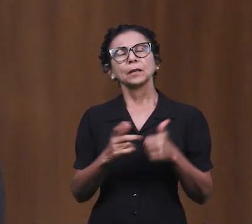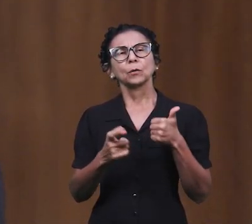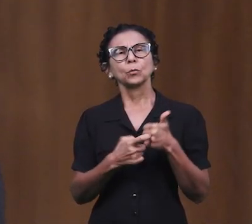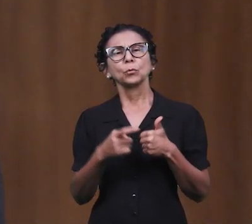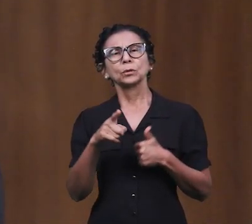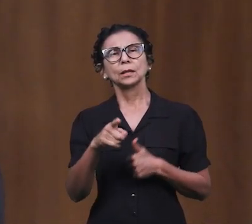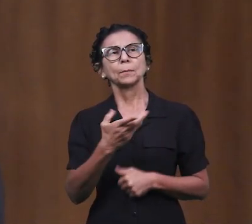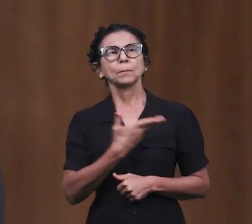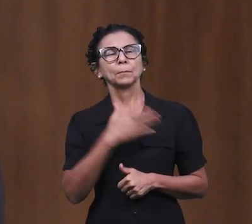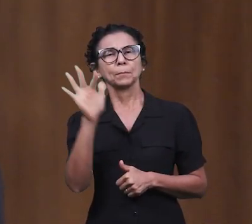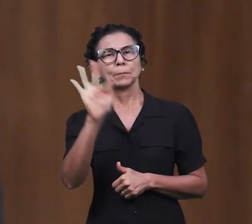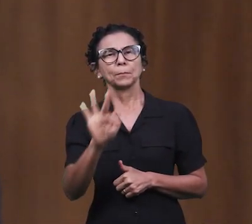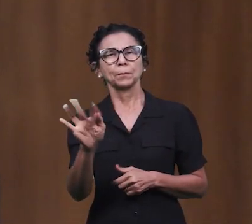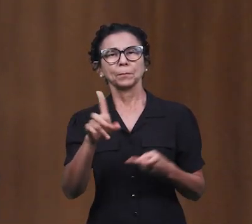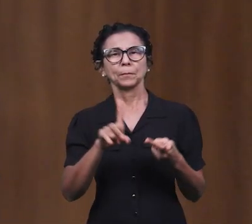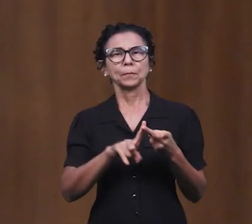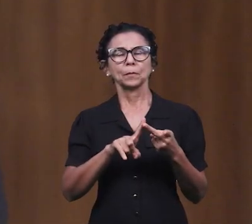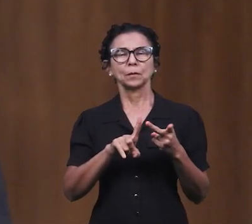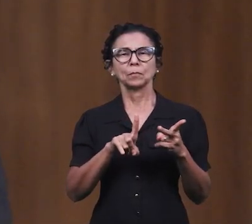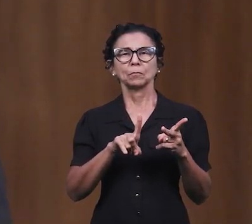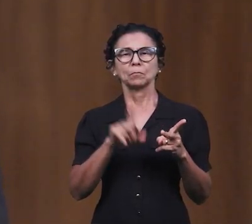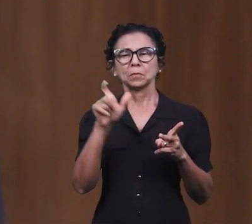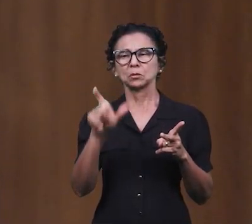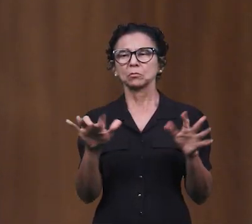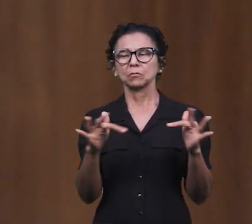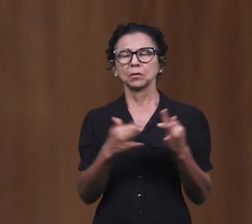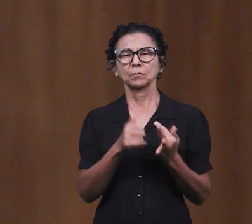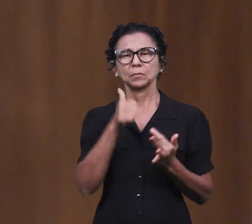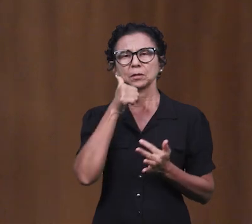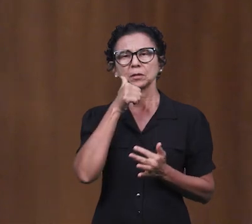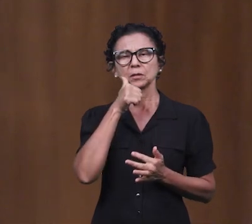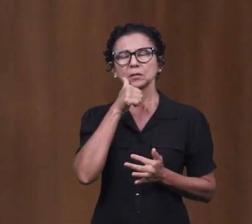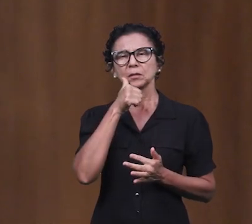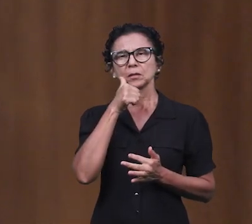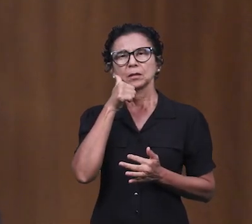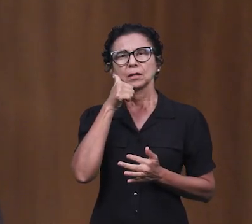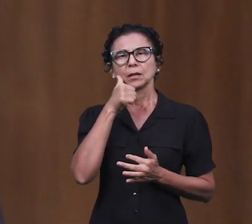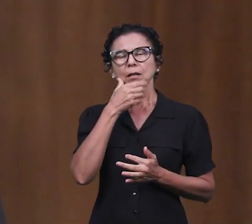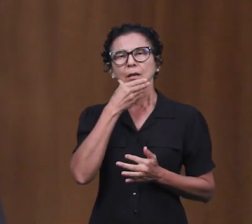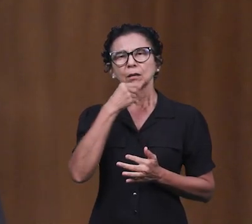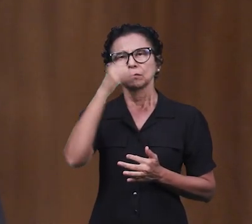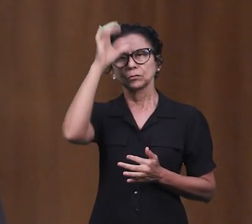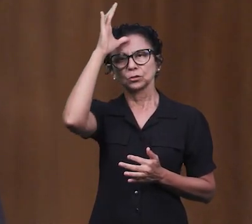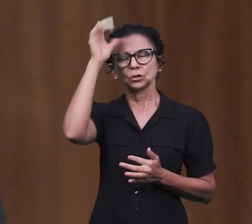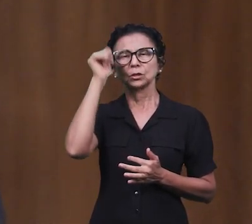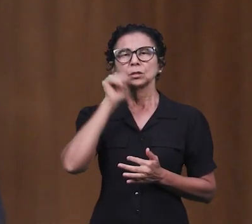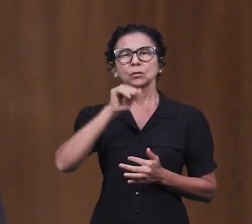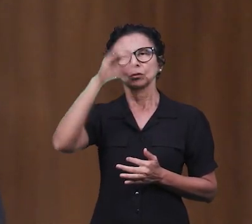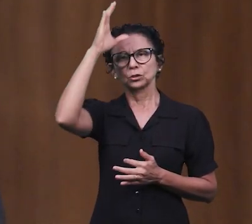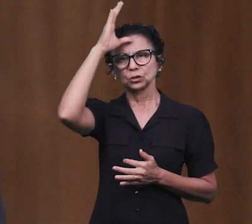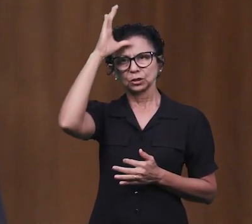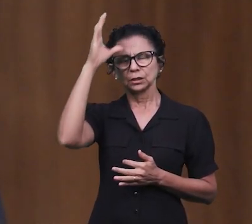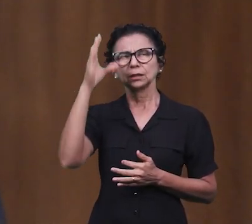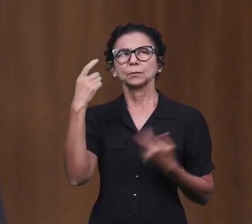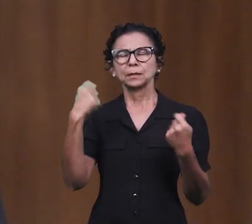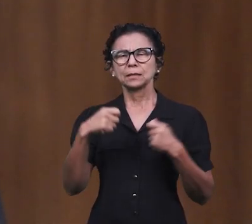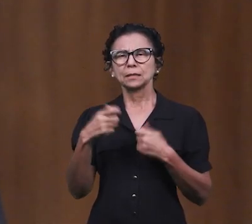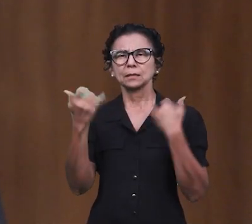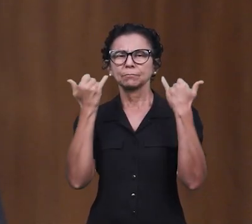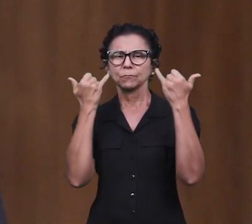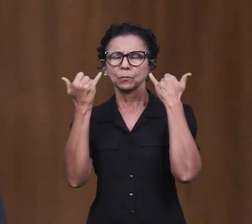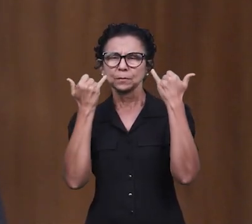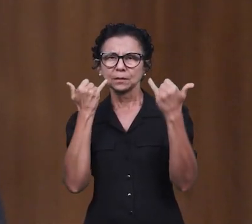da faculdade, um parente, um tio, um primo, um pai, que precisa dessas informações que acabaram de ser